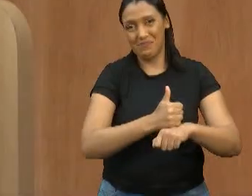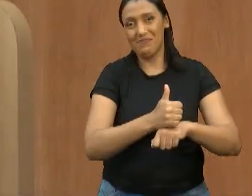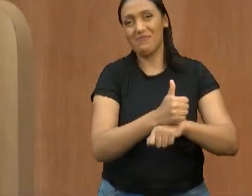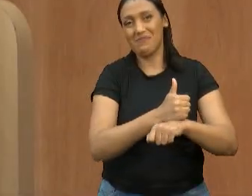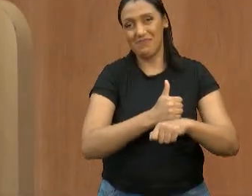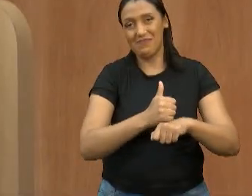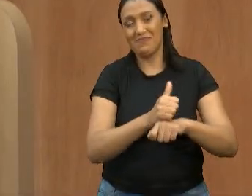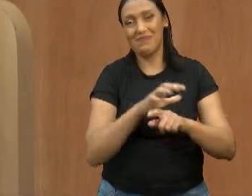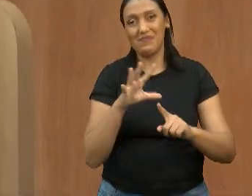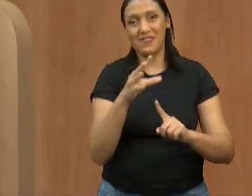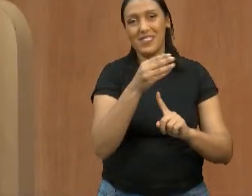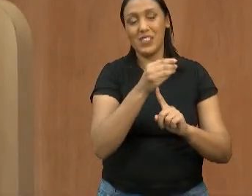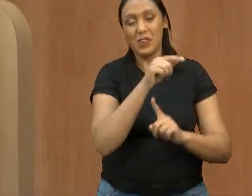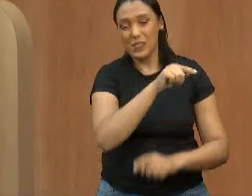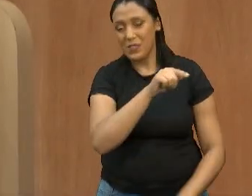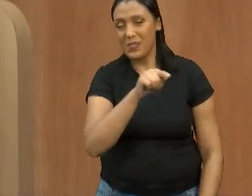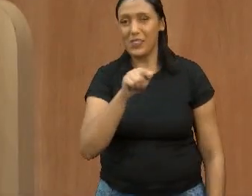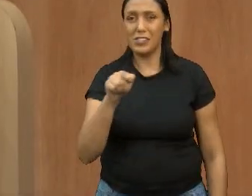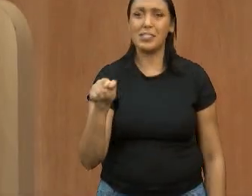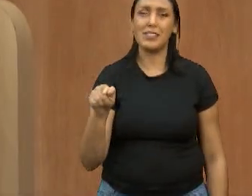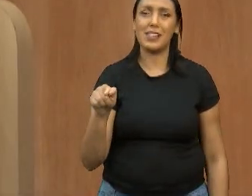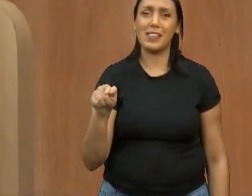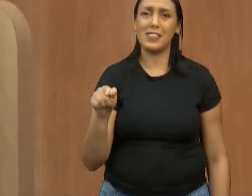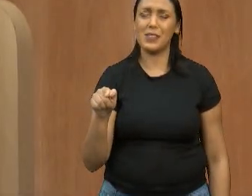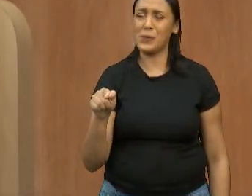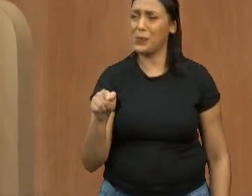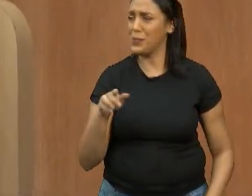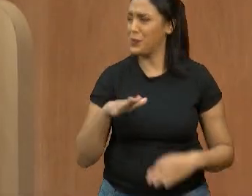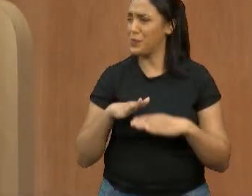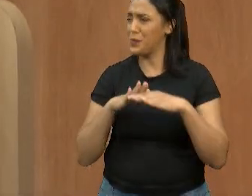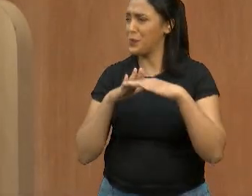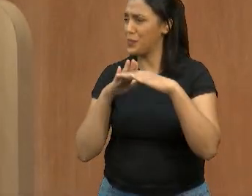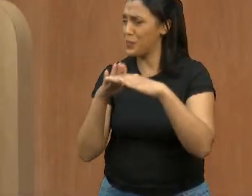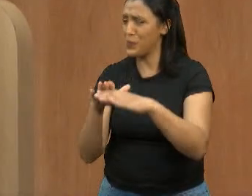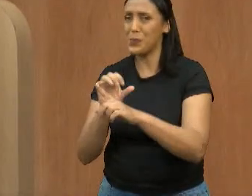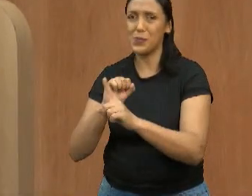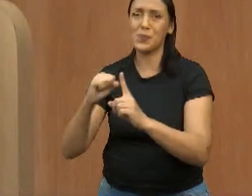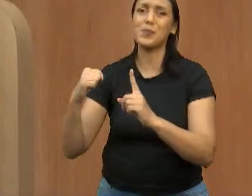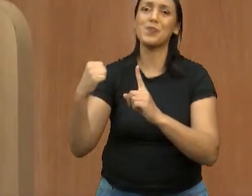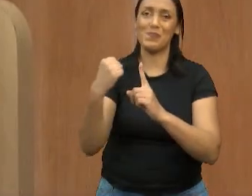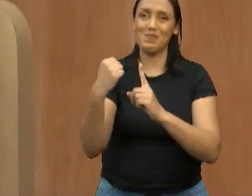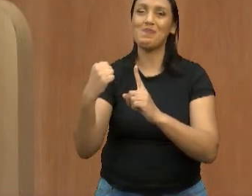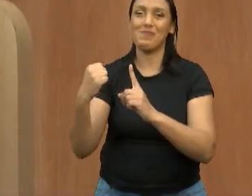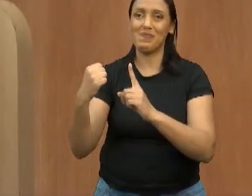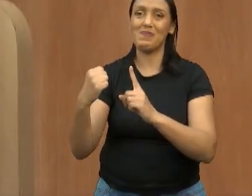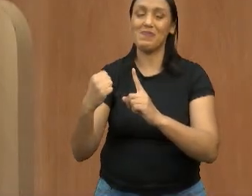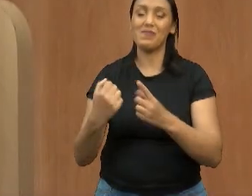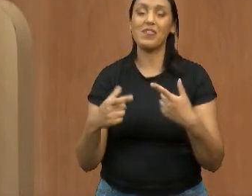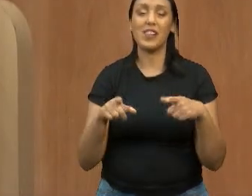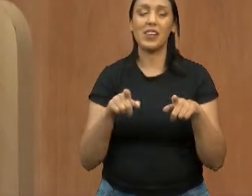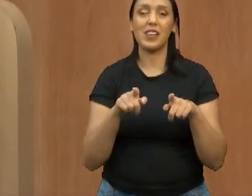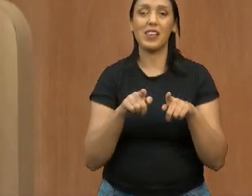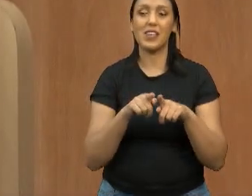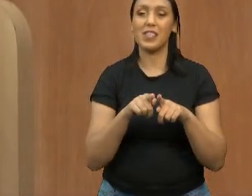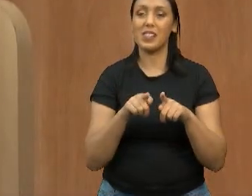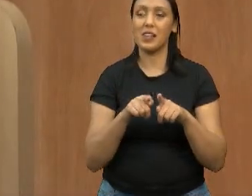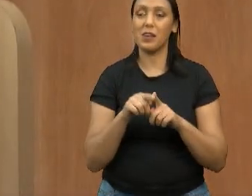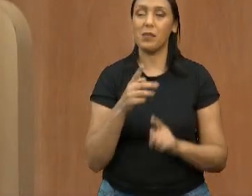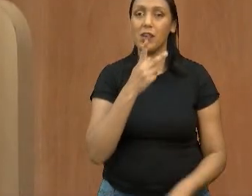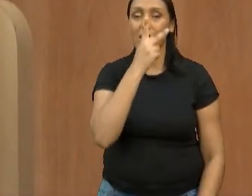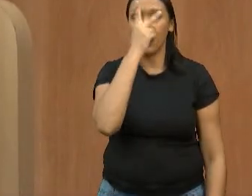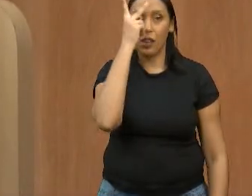fazem toda a diferença. Aos artistas, a todos os nossos artistas aqui presentes,